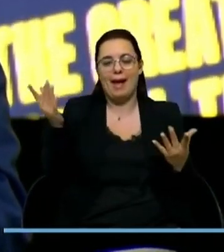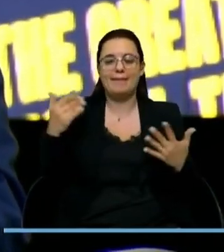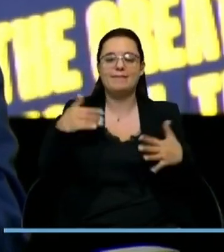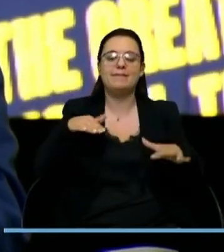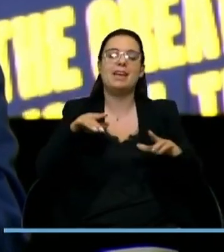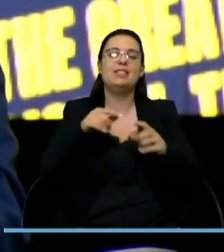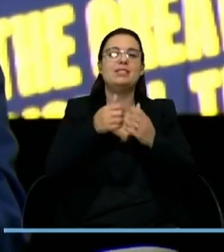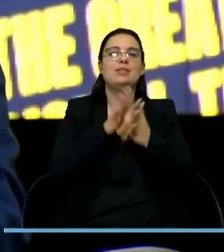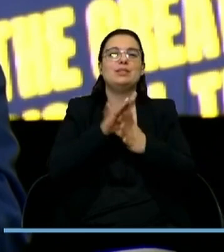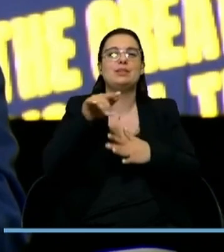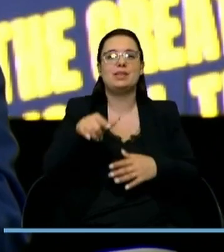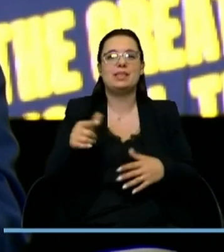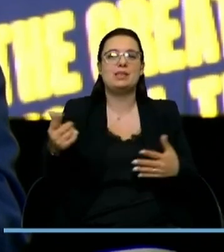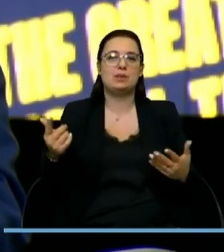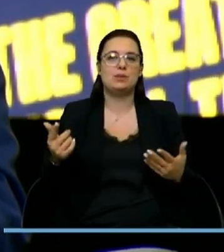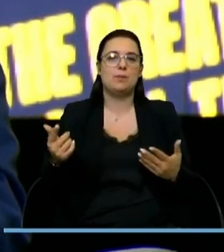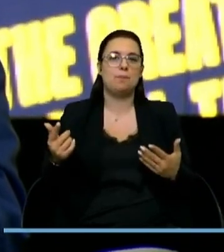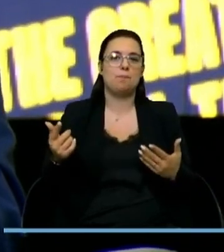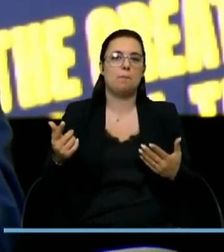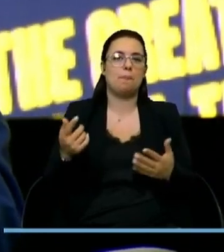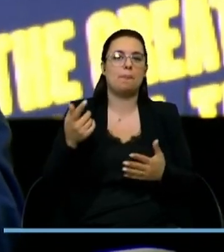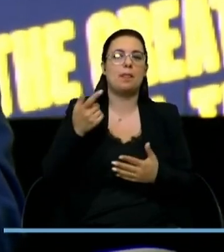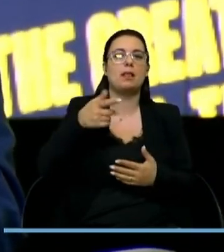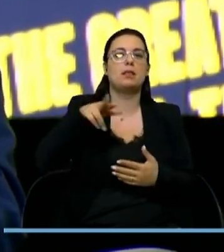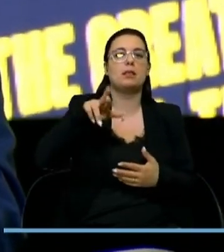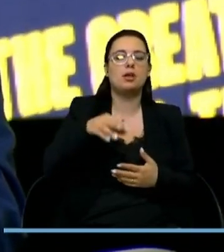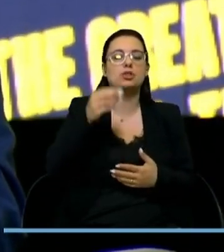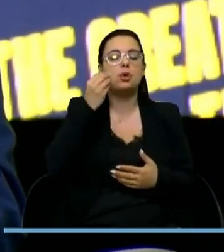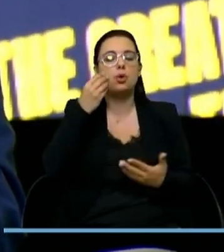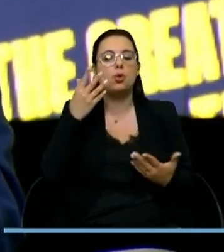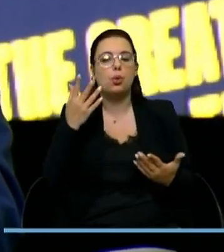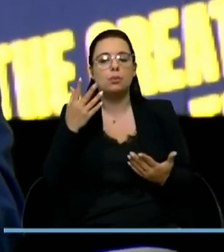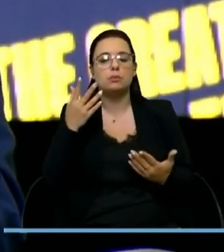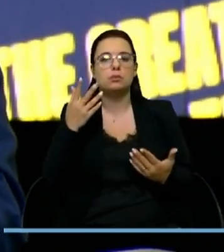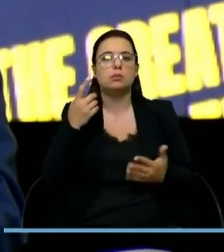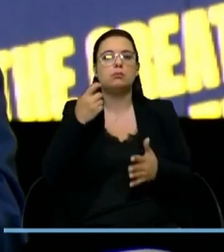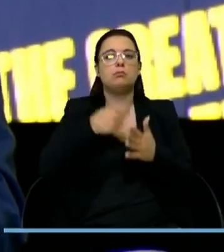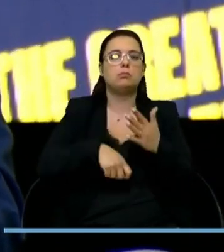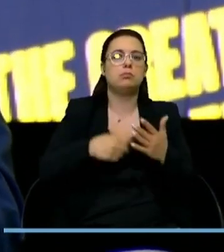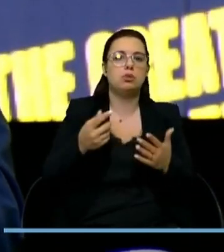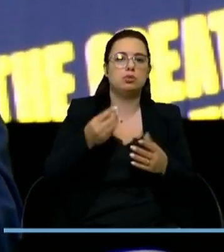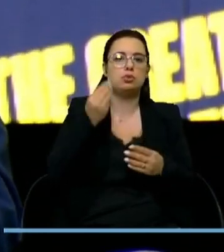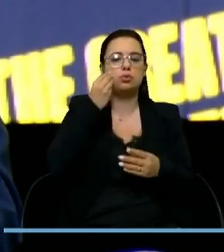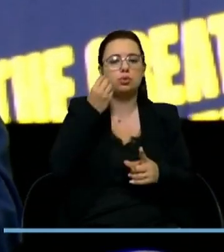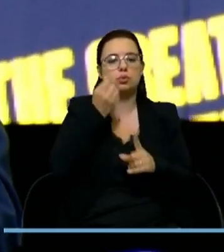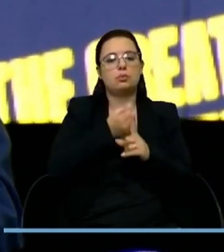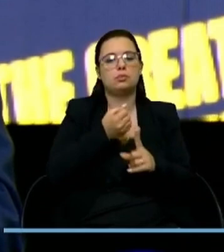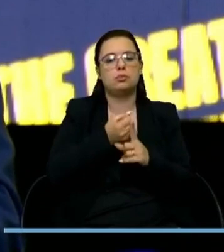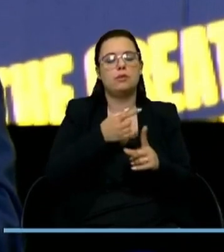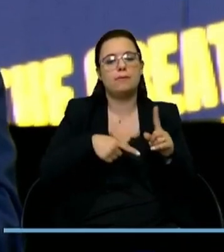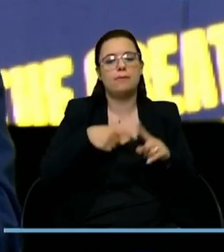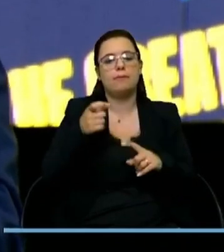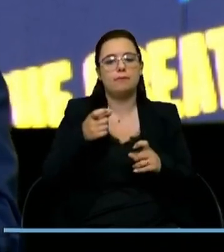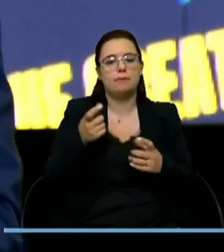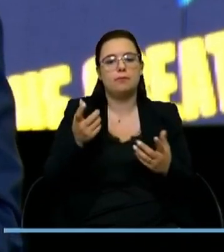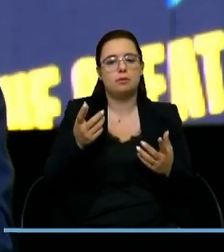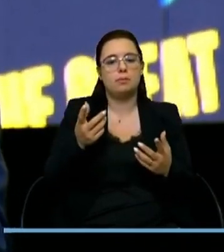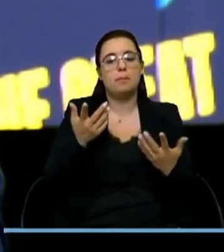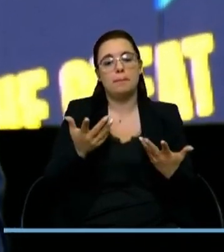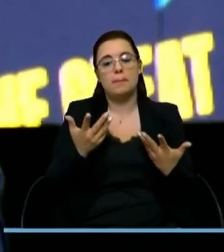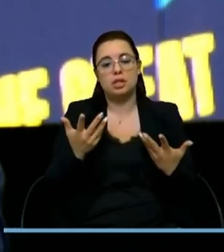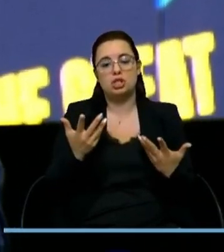que tudo isto é taxado? Como é que se colocam impostos? Como é que se combate a fuga ao fisco num sistema que para